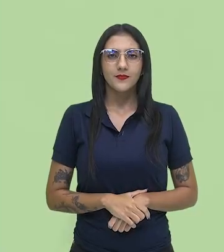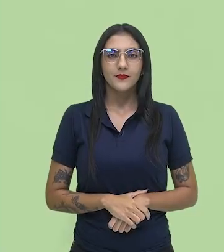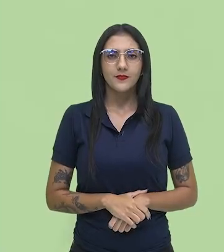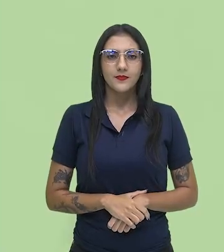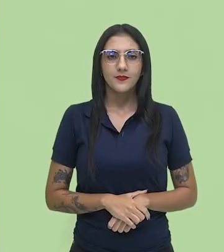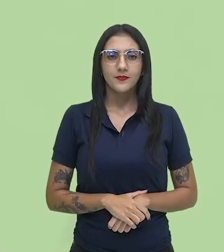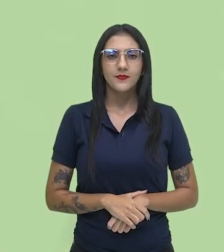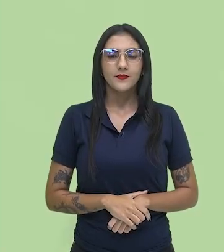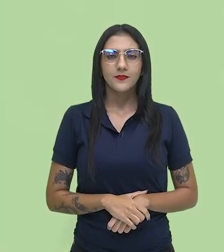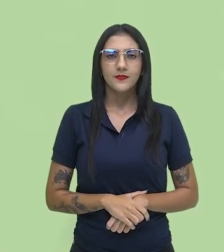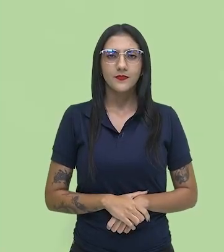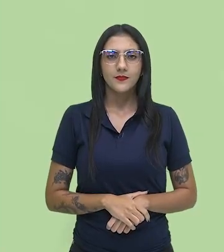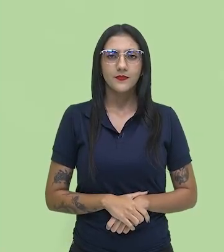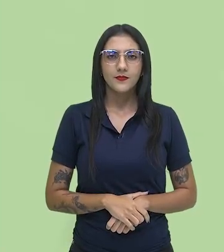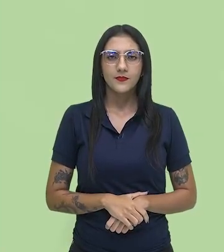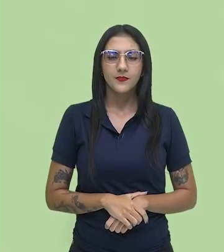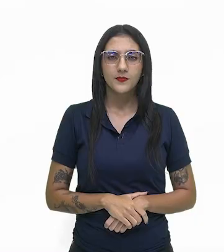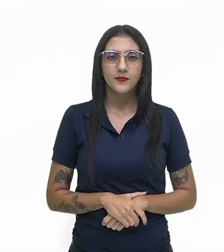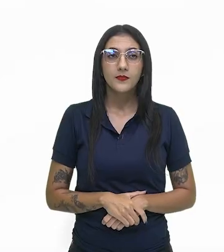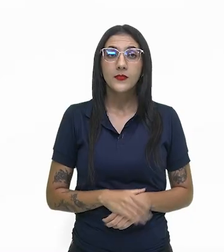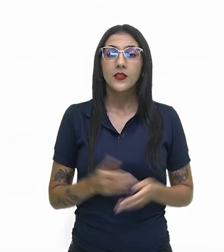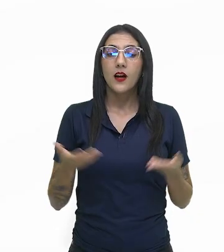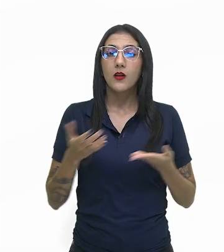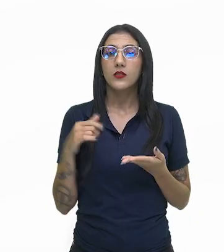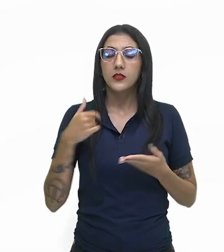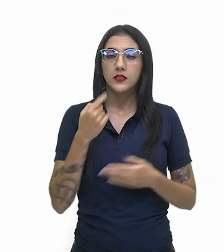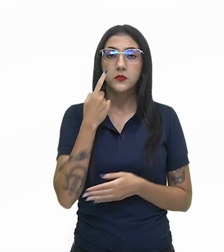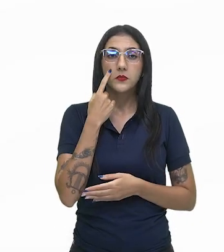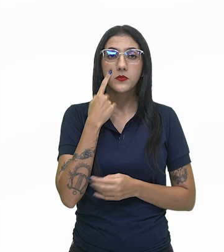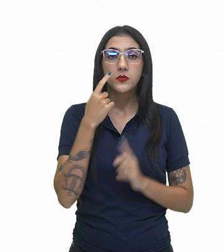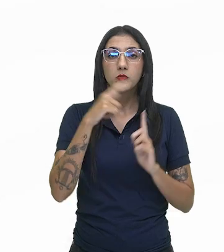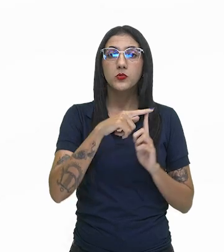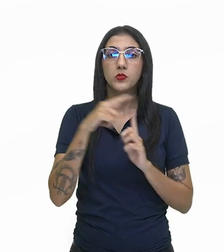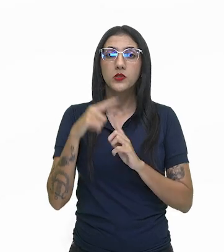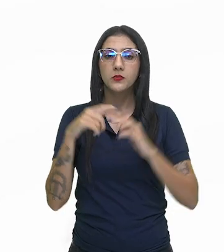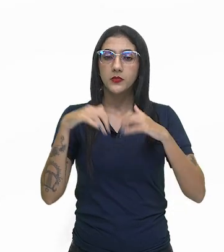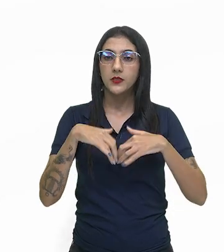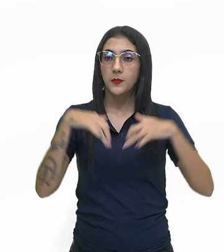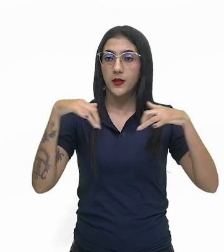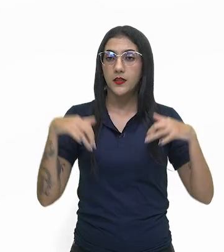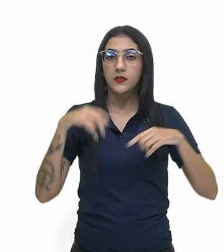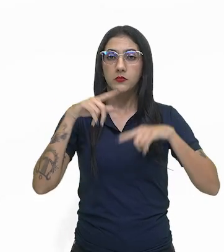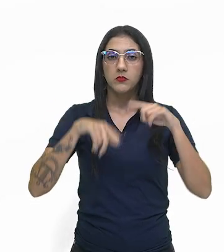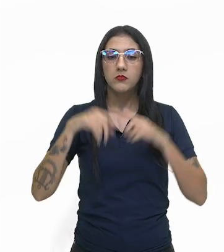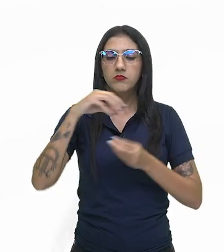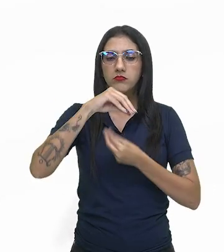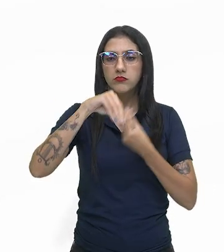nós temos aí os processos de separação de misturas.